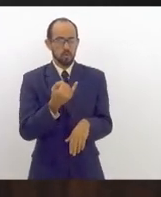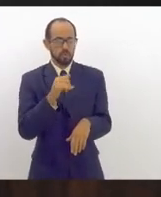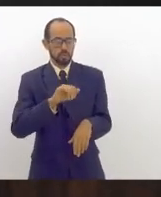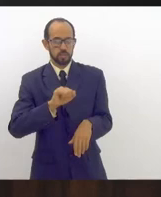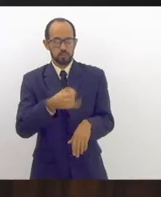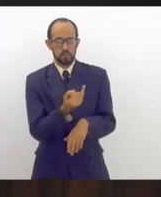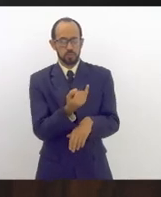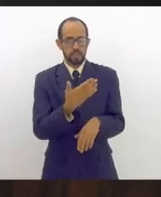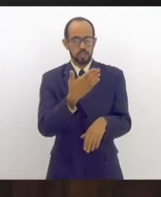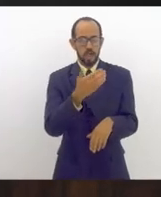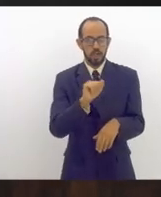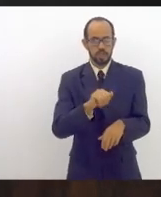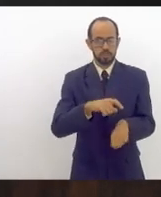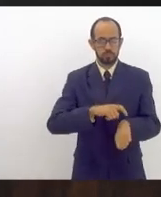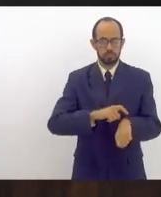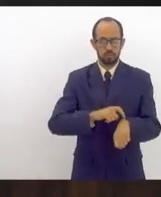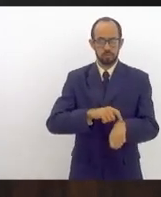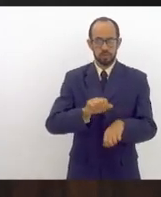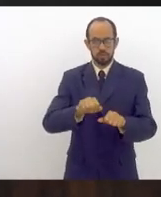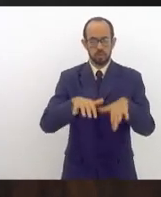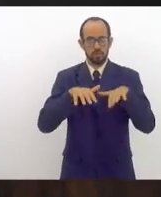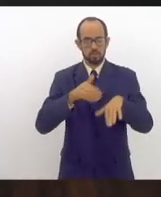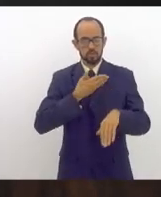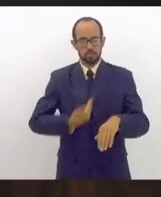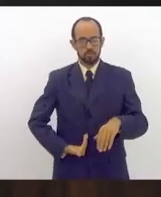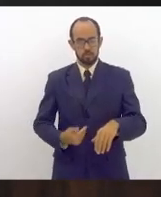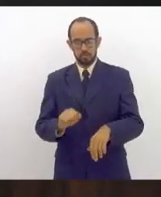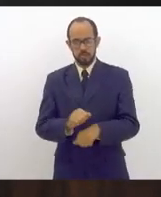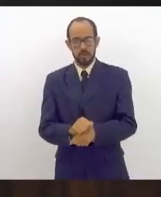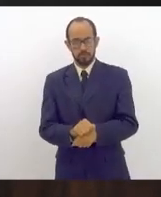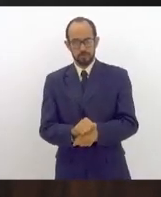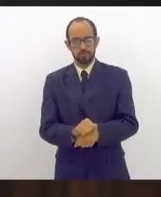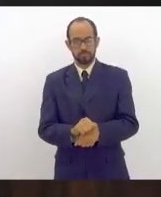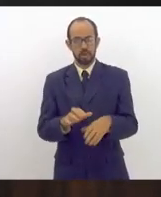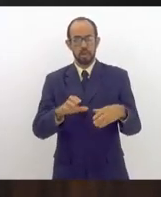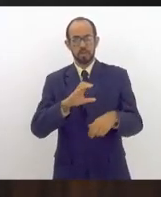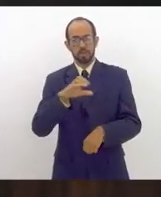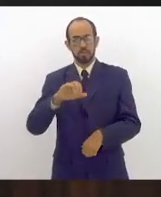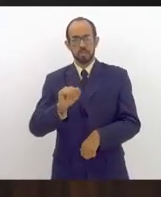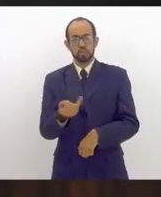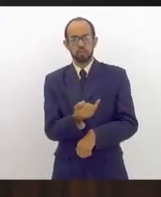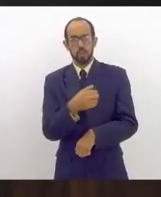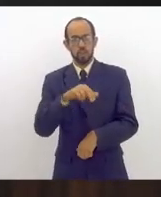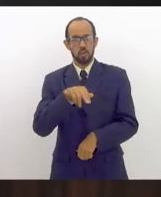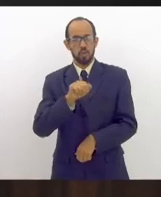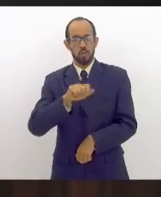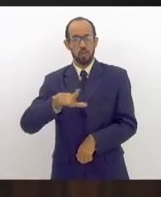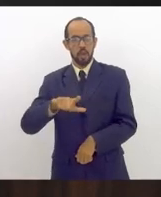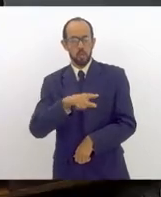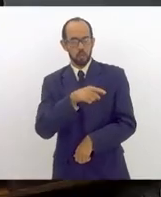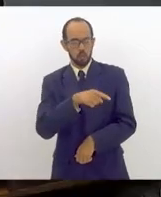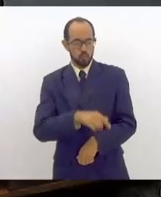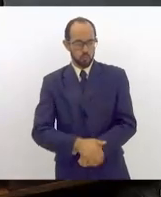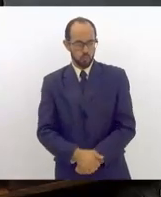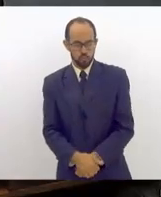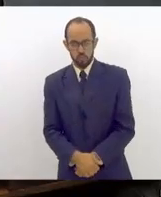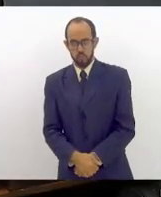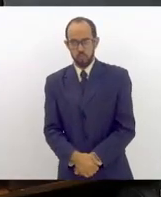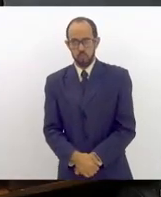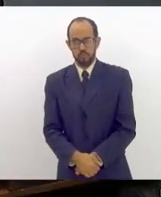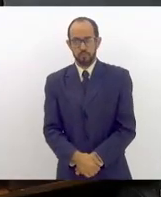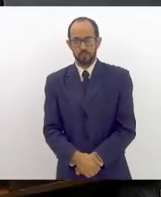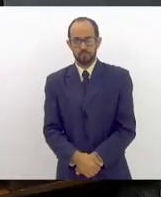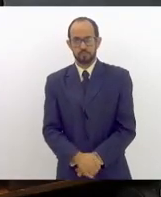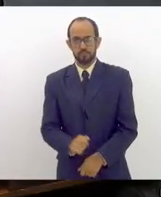fazer uma audiência pública. Pela Comissão de Economia, deputado Noel de Carvalho. Deputado Noel de